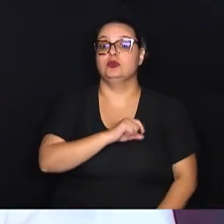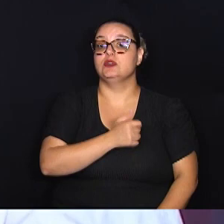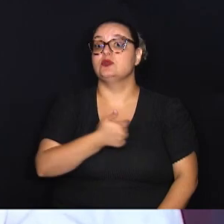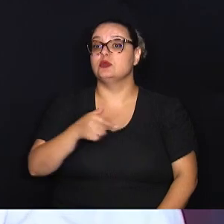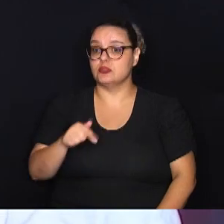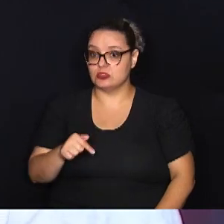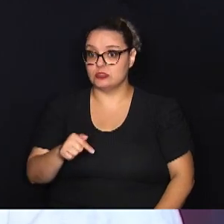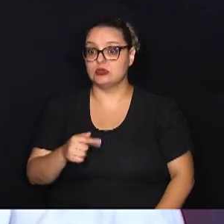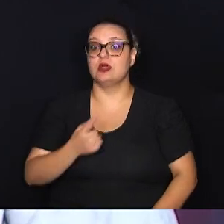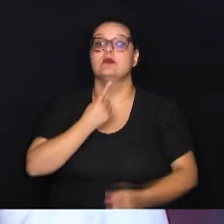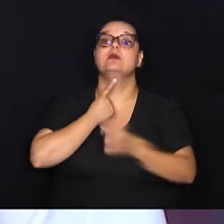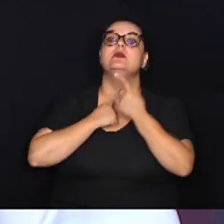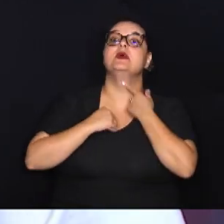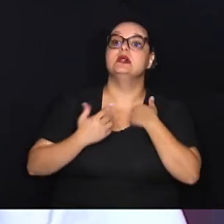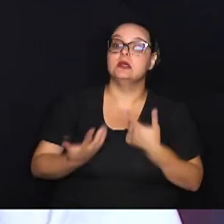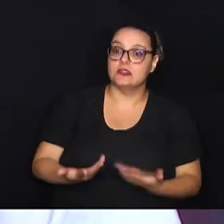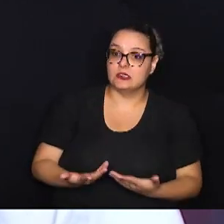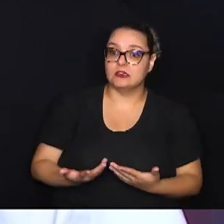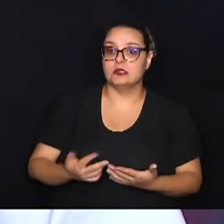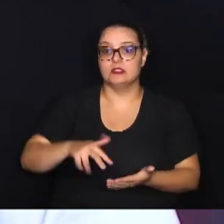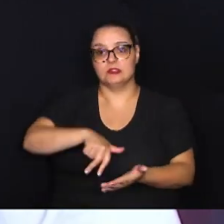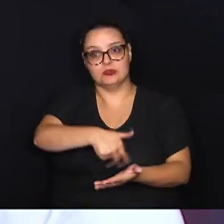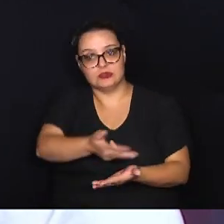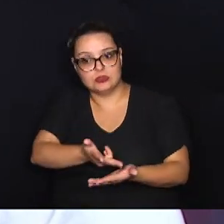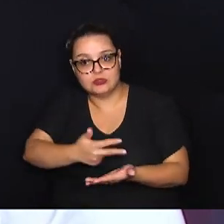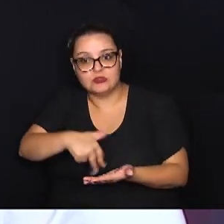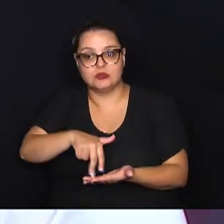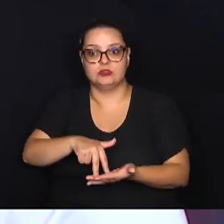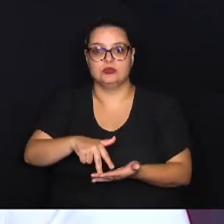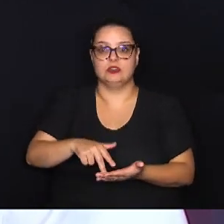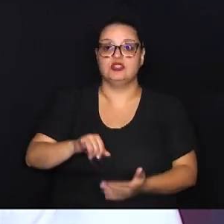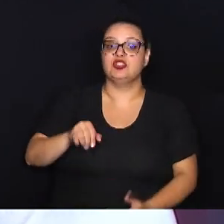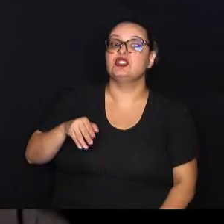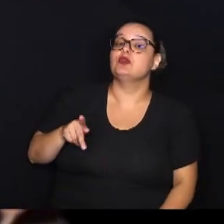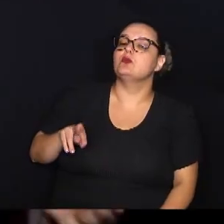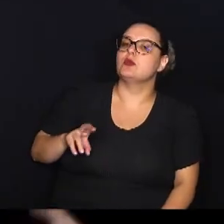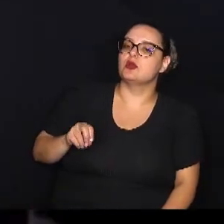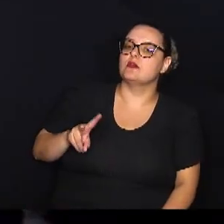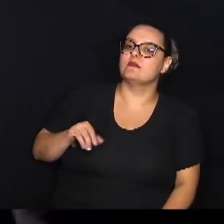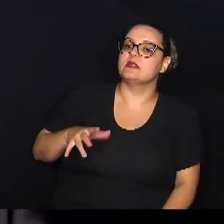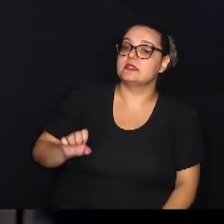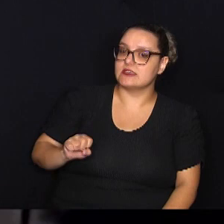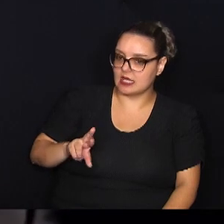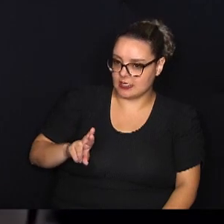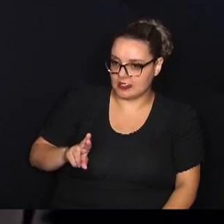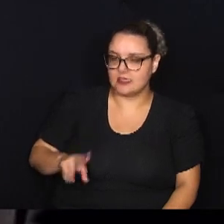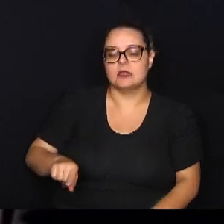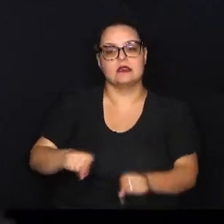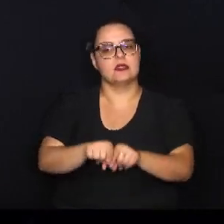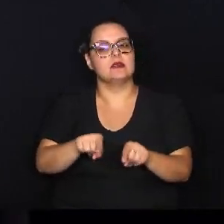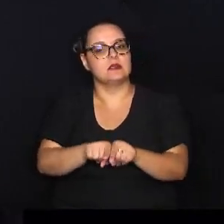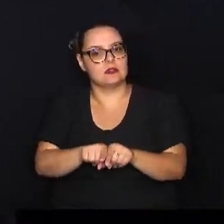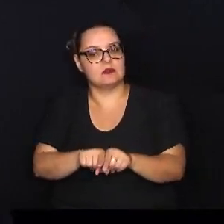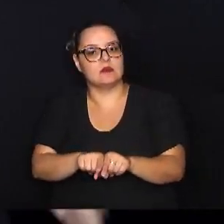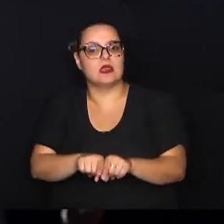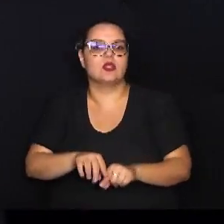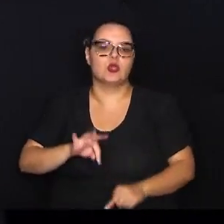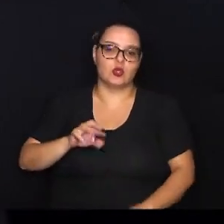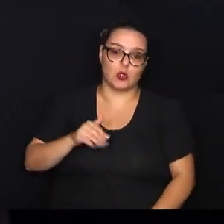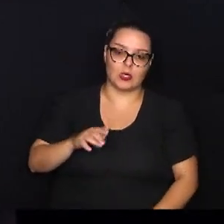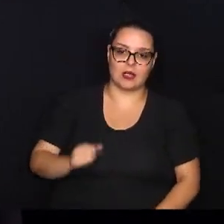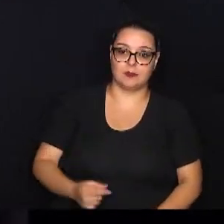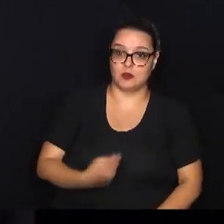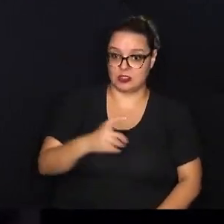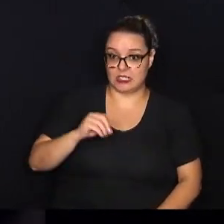pela vontade de dançar, pela vontade de improvisar e tocar. Atualmente composto por 10